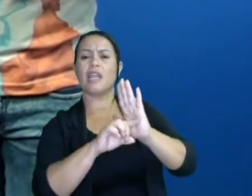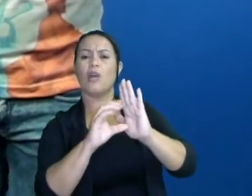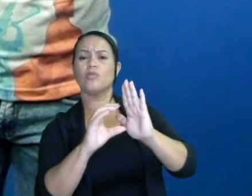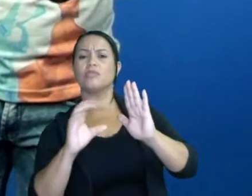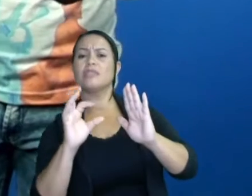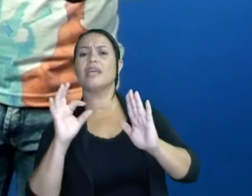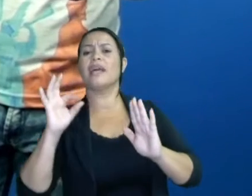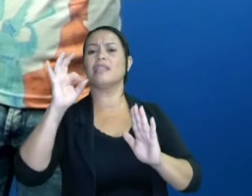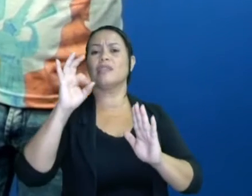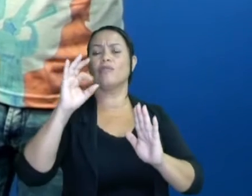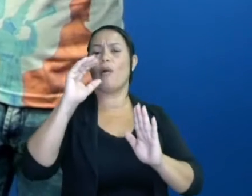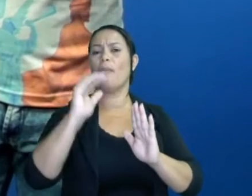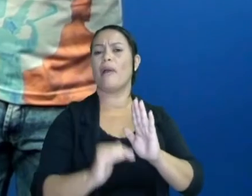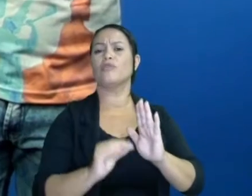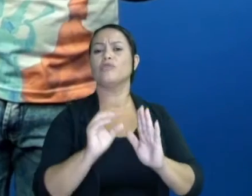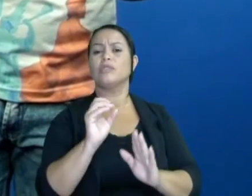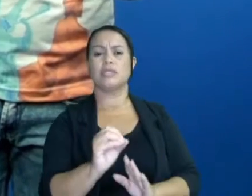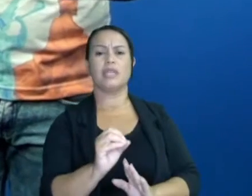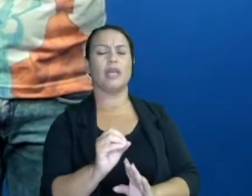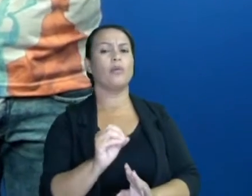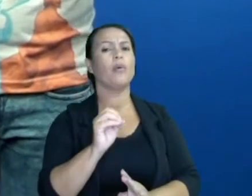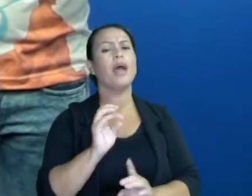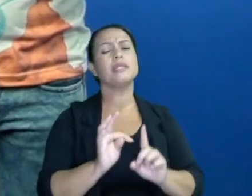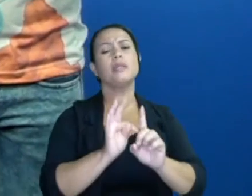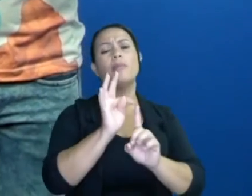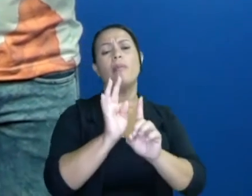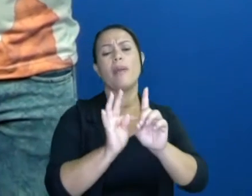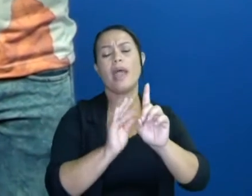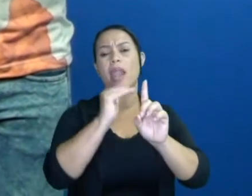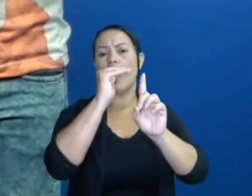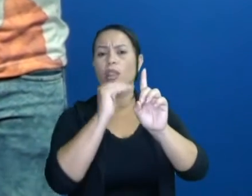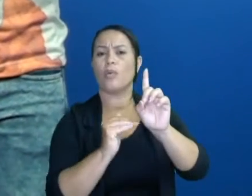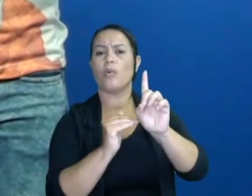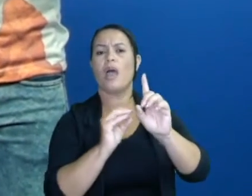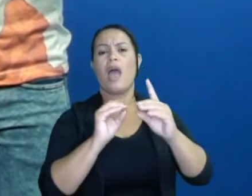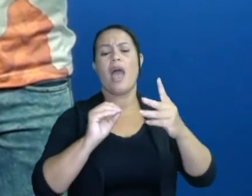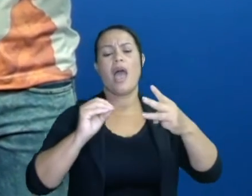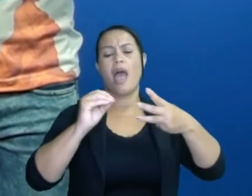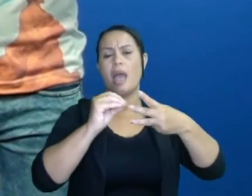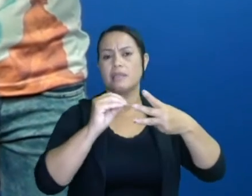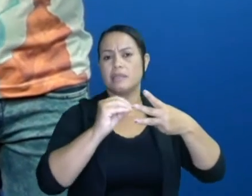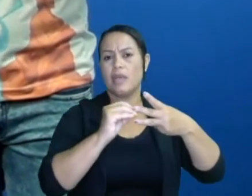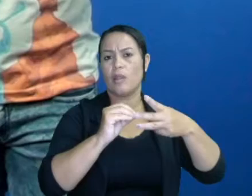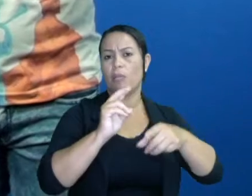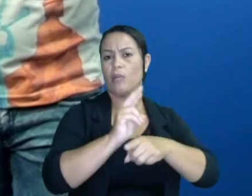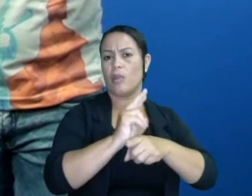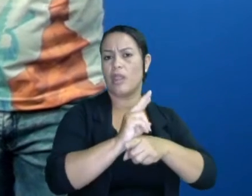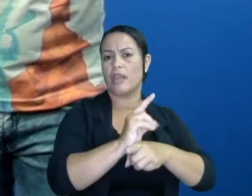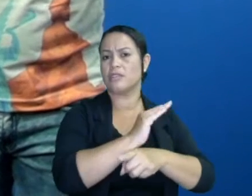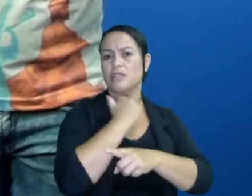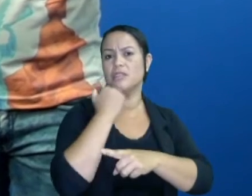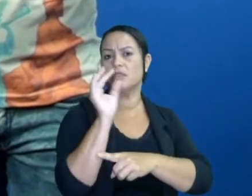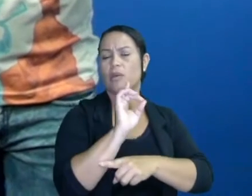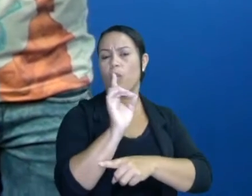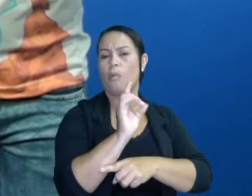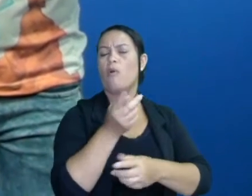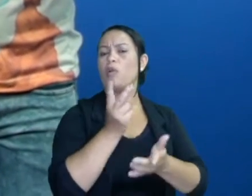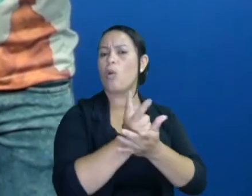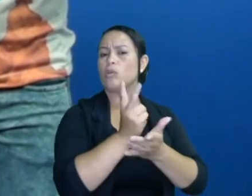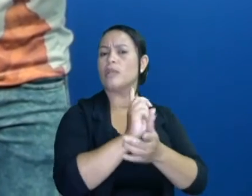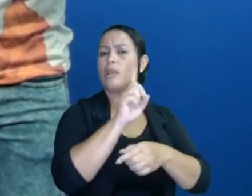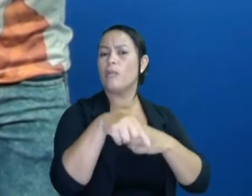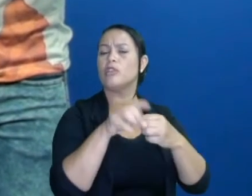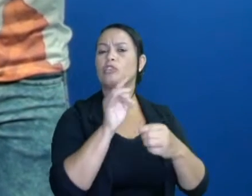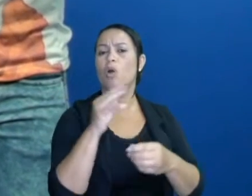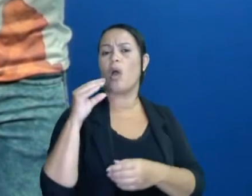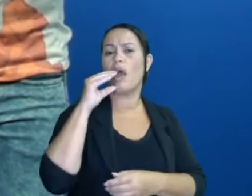negativos, abaixo de zero. Então, nessa temperatura, a célula se conserva e não morre. Ela pode ser depois